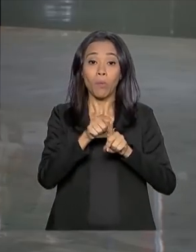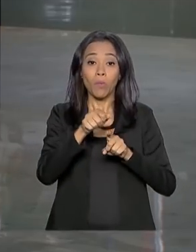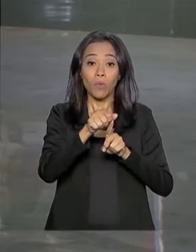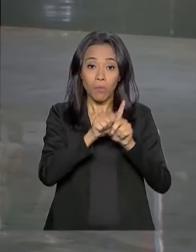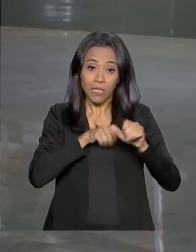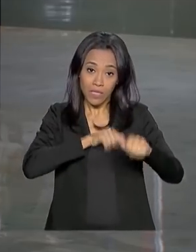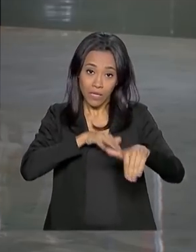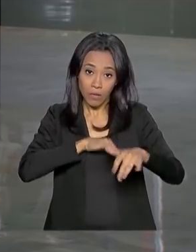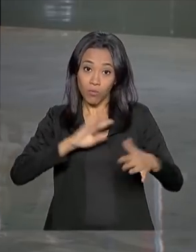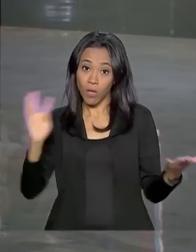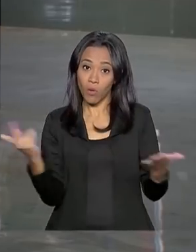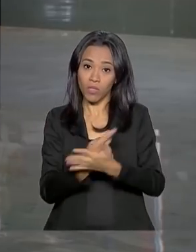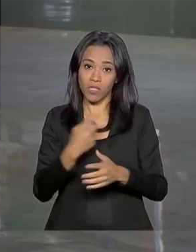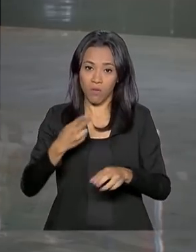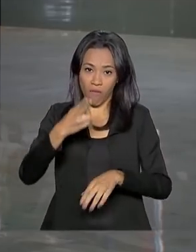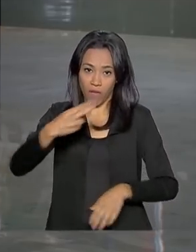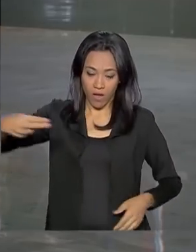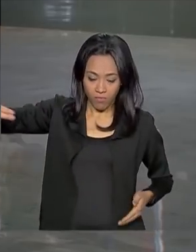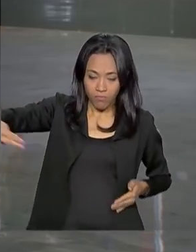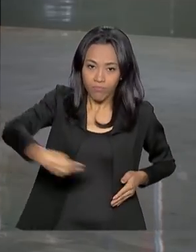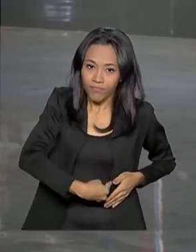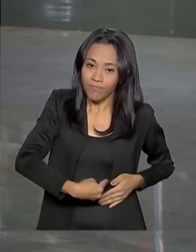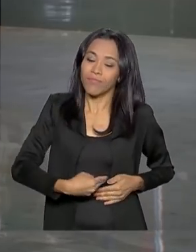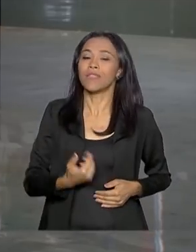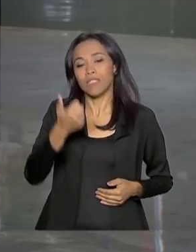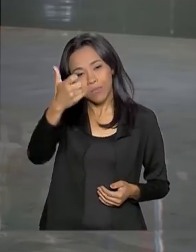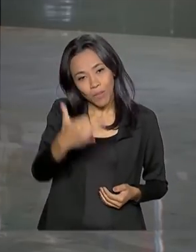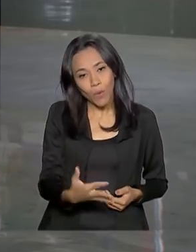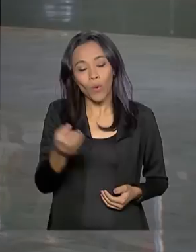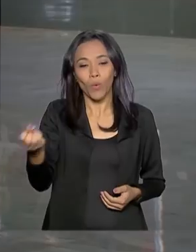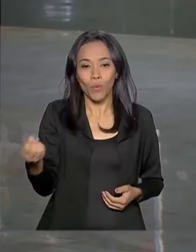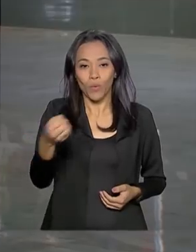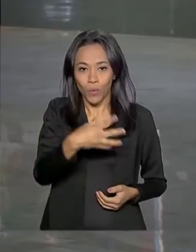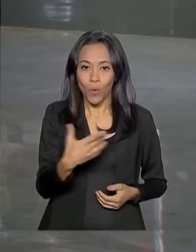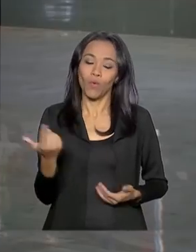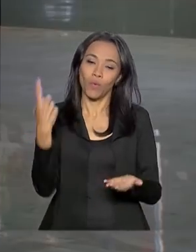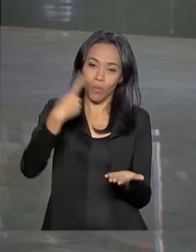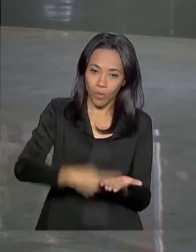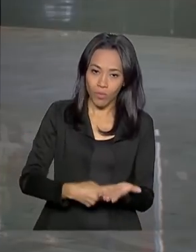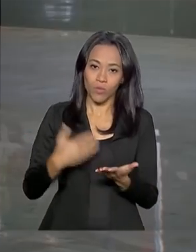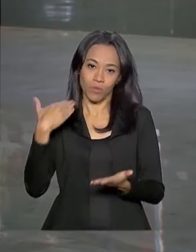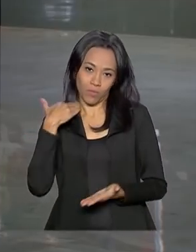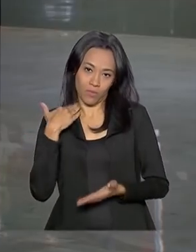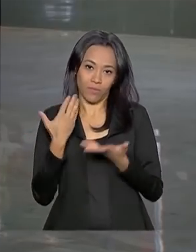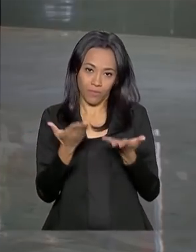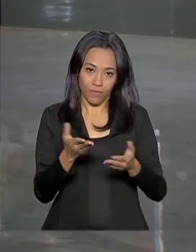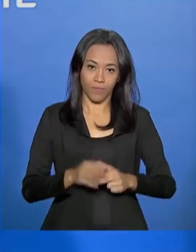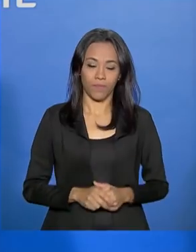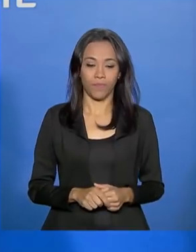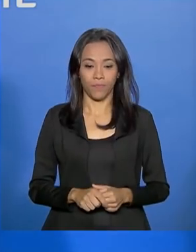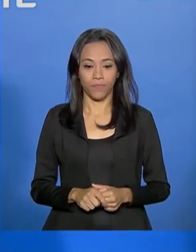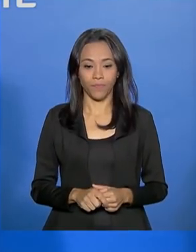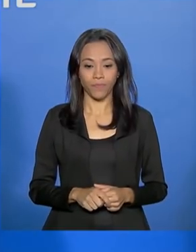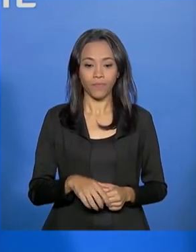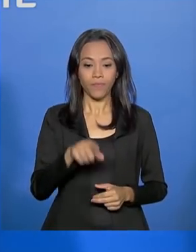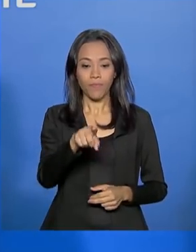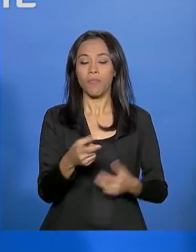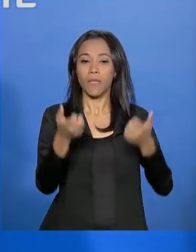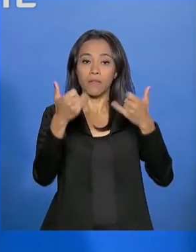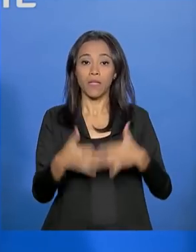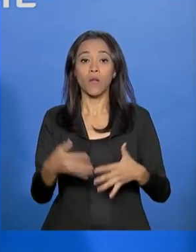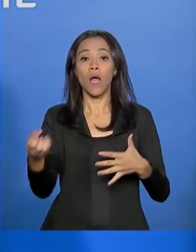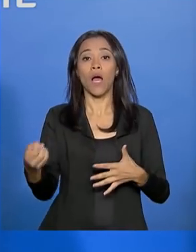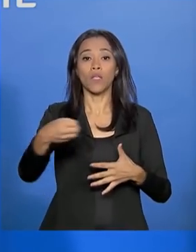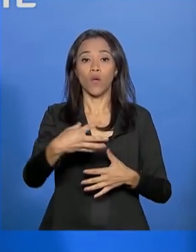sofreu um atentado e falou sobre o novo papel do BNDES. Vamos ver. A nova